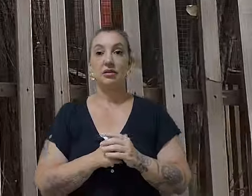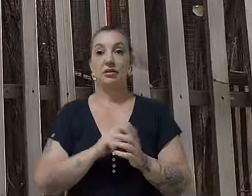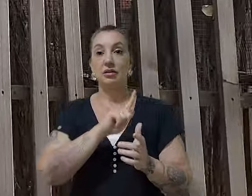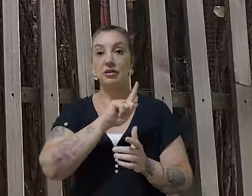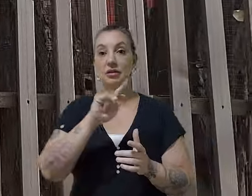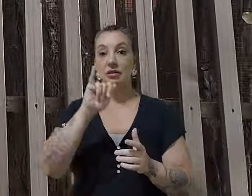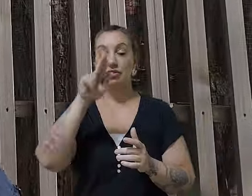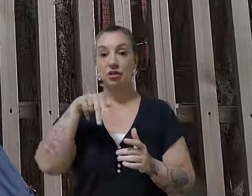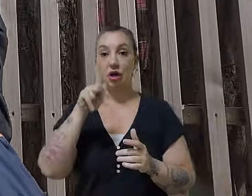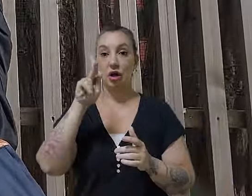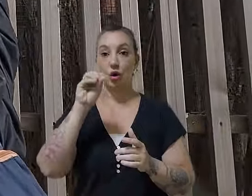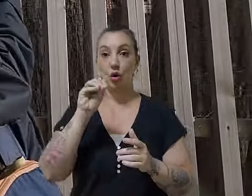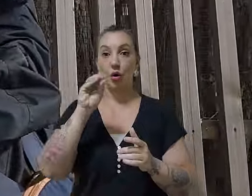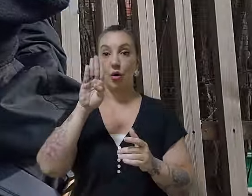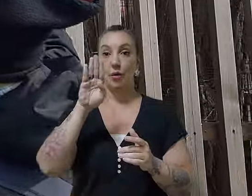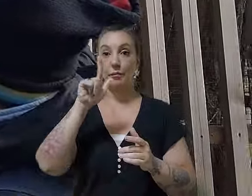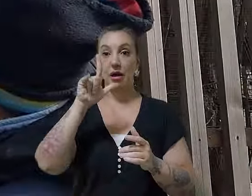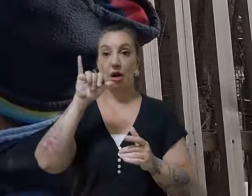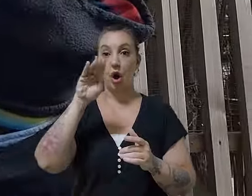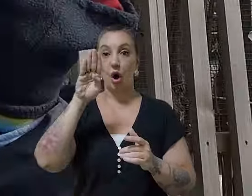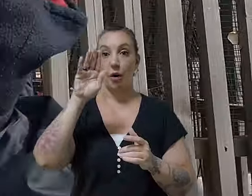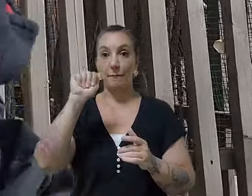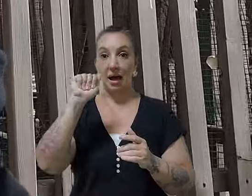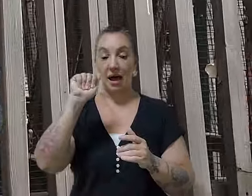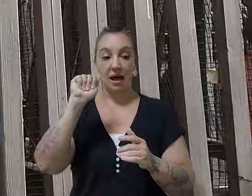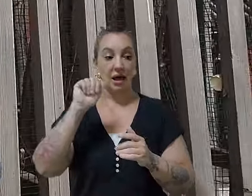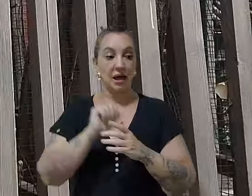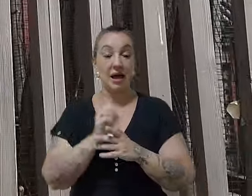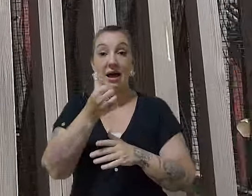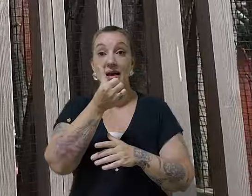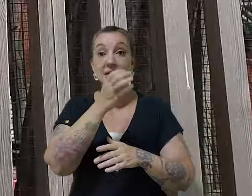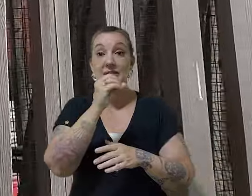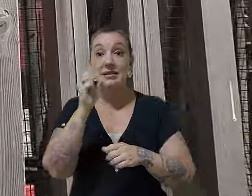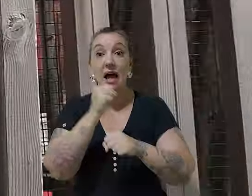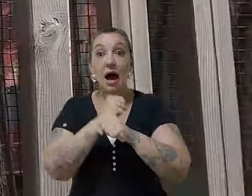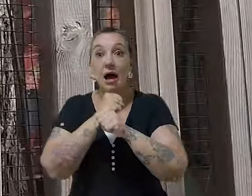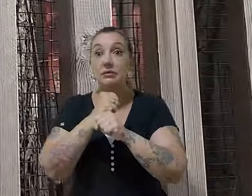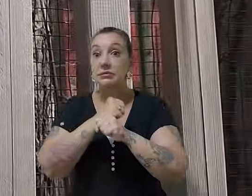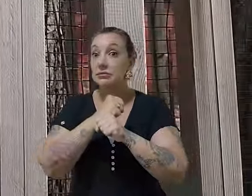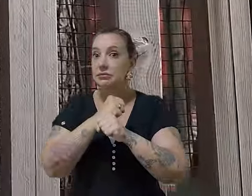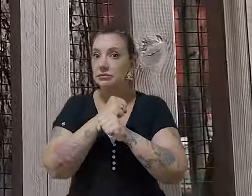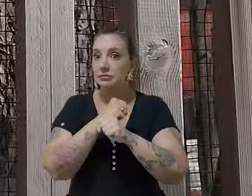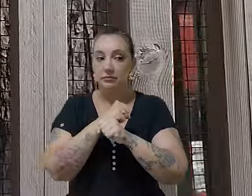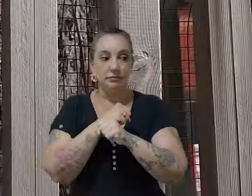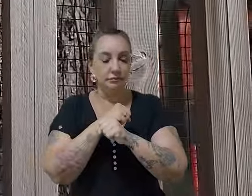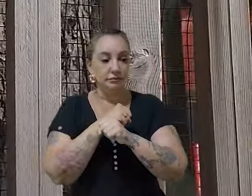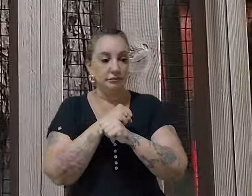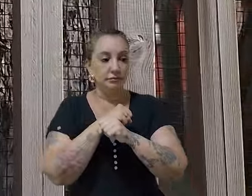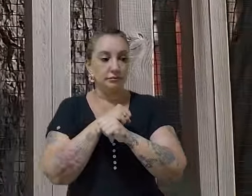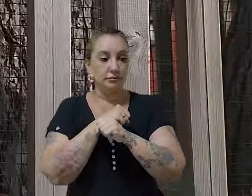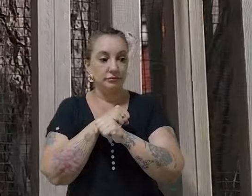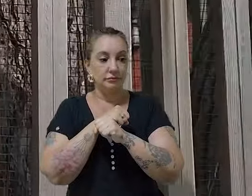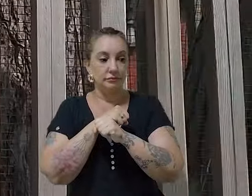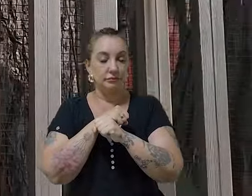Ginkgo biloba, ó. Uau. Isso aqui, 600 anos. Ó.